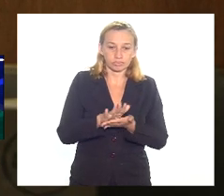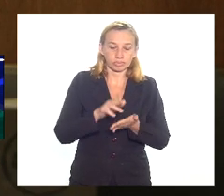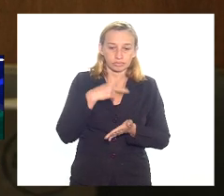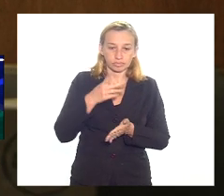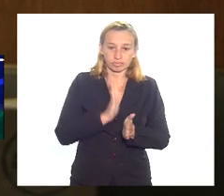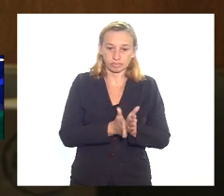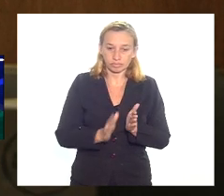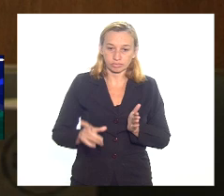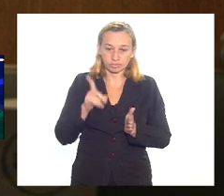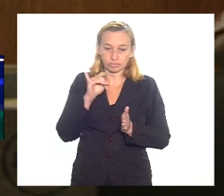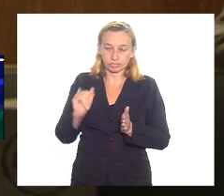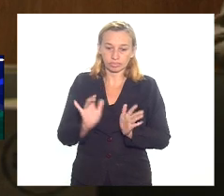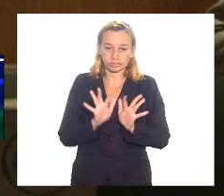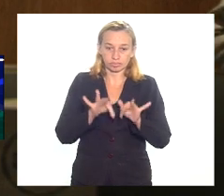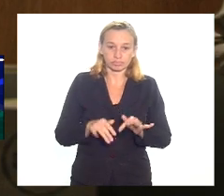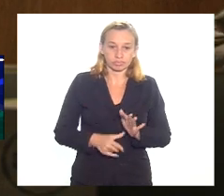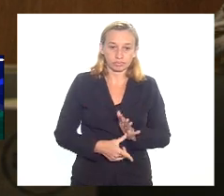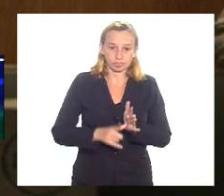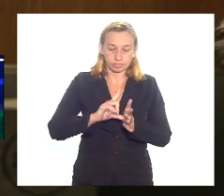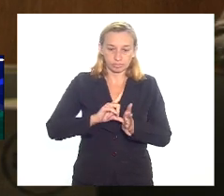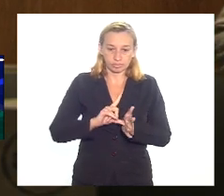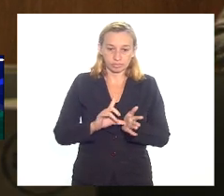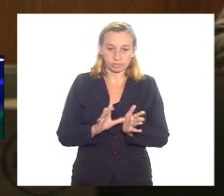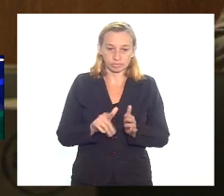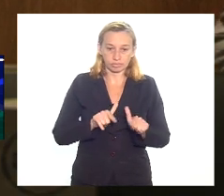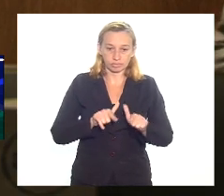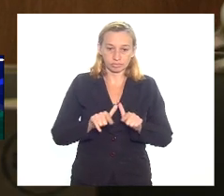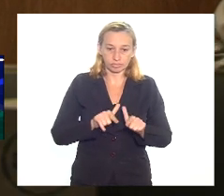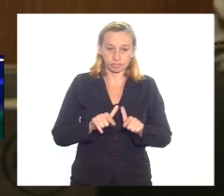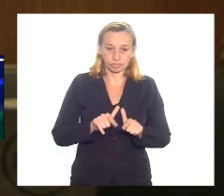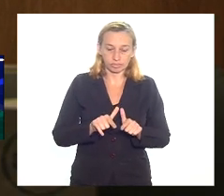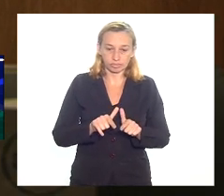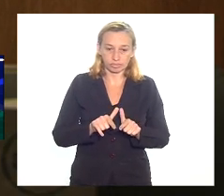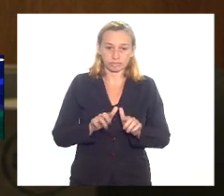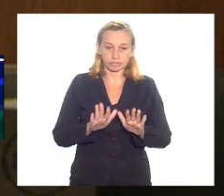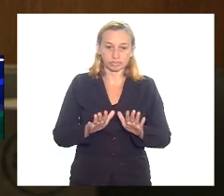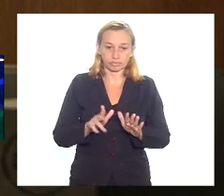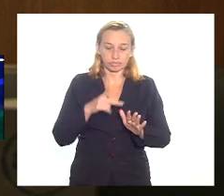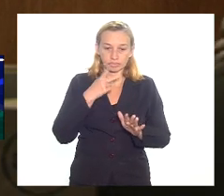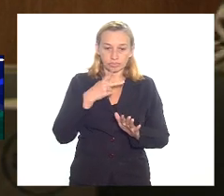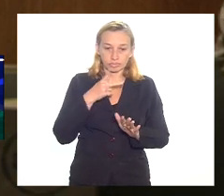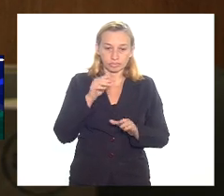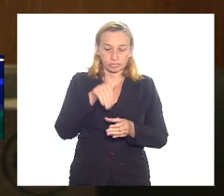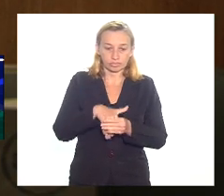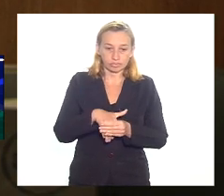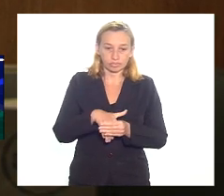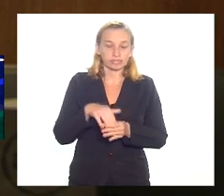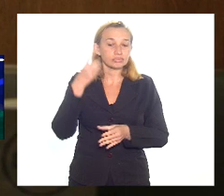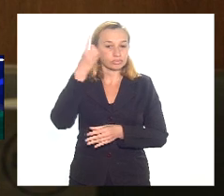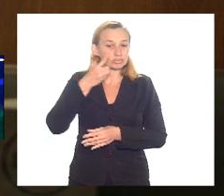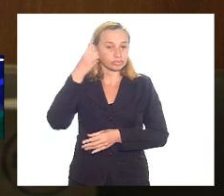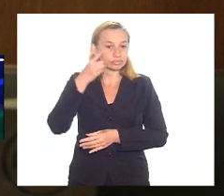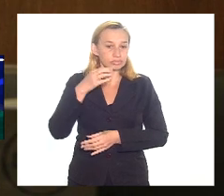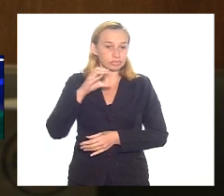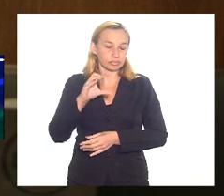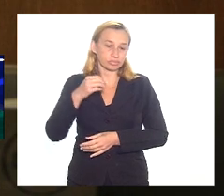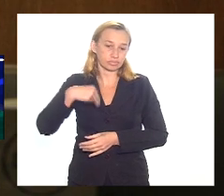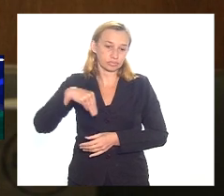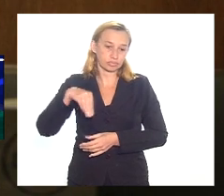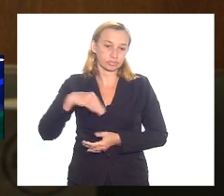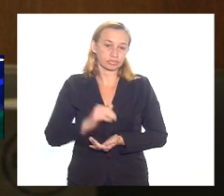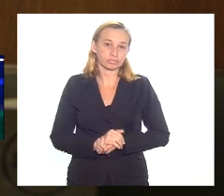na ordem do dia, presidência, antes de encerrar os trabalhos. Para declarar, para concede declarar. Declaração de voto ao deputado Carlos Mink.